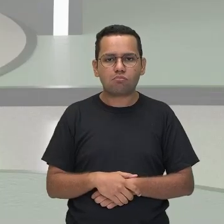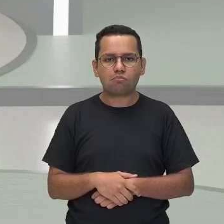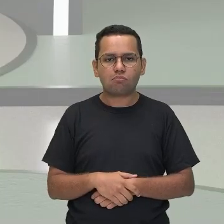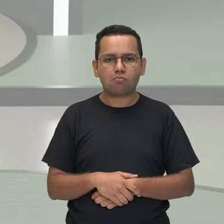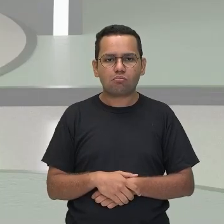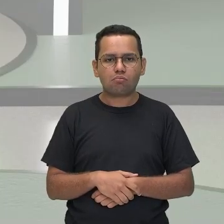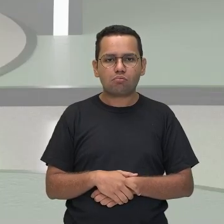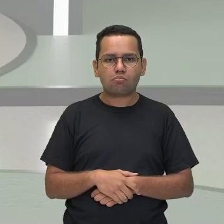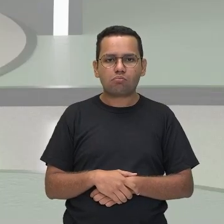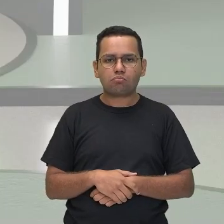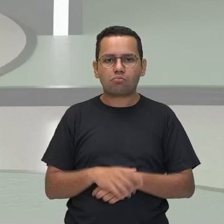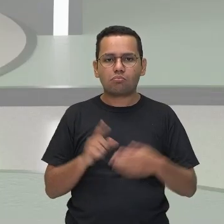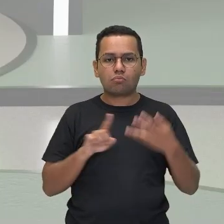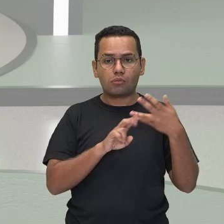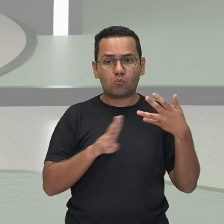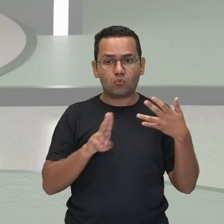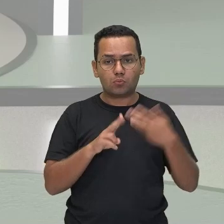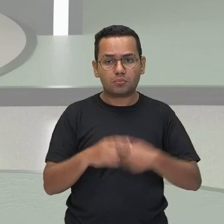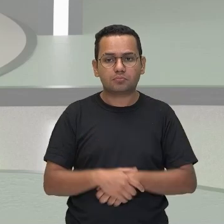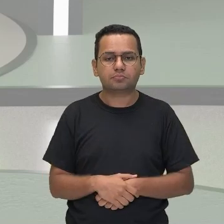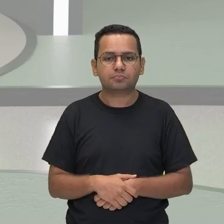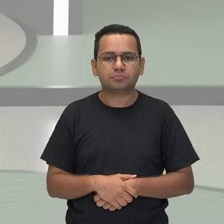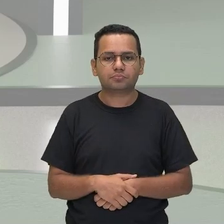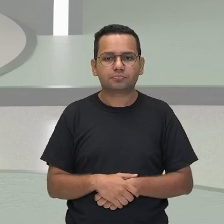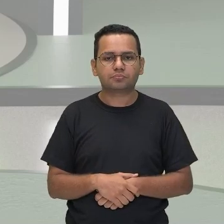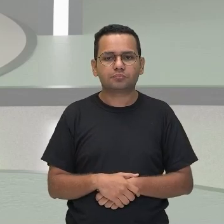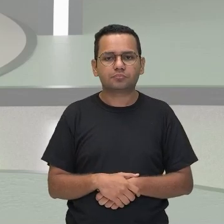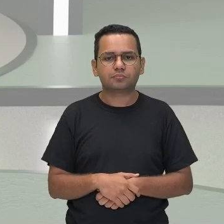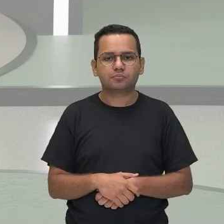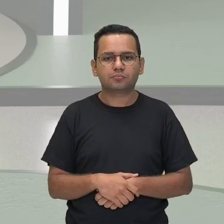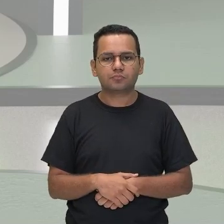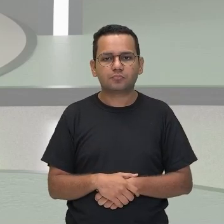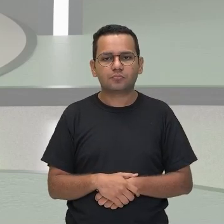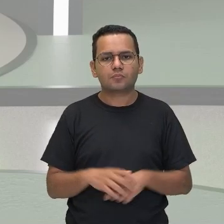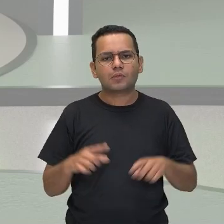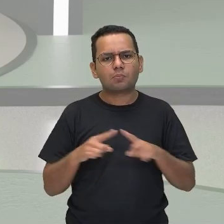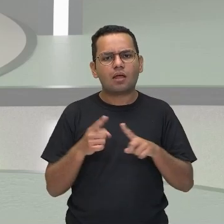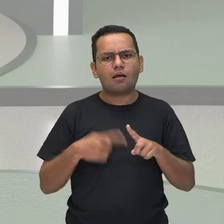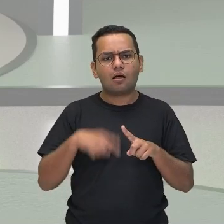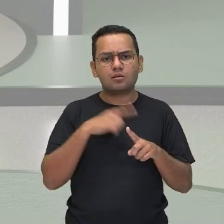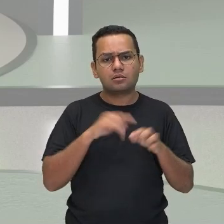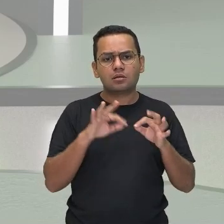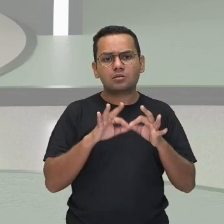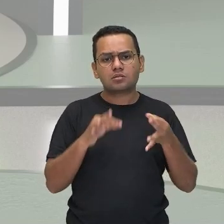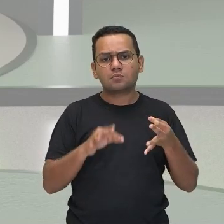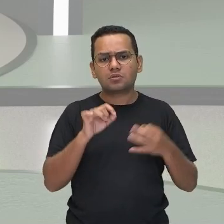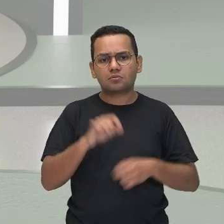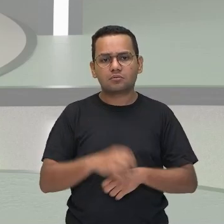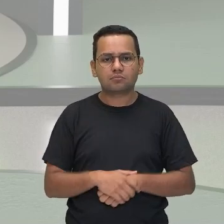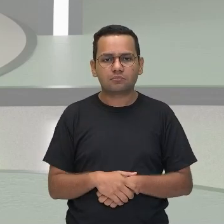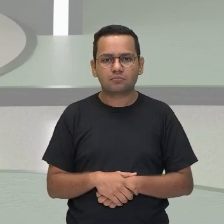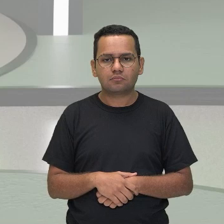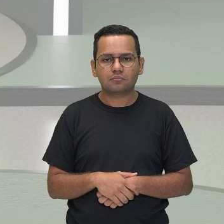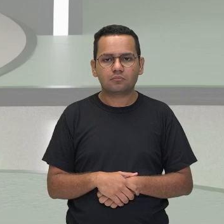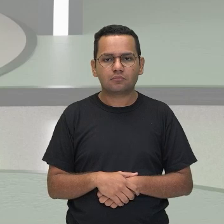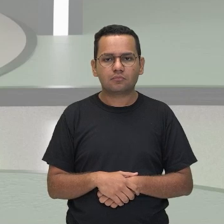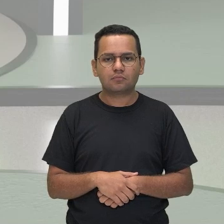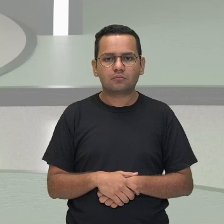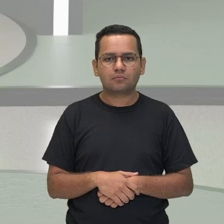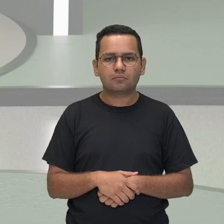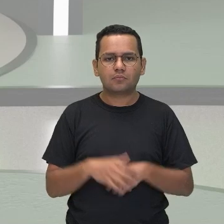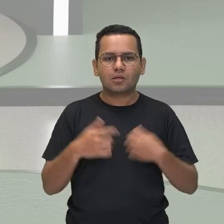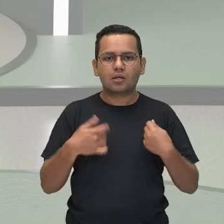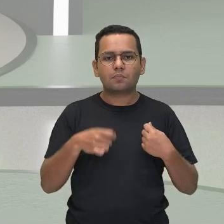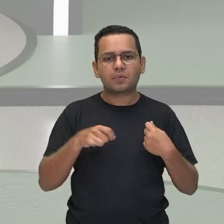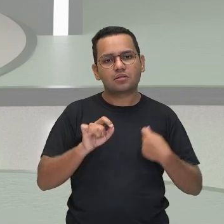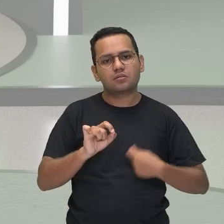fracionada. A gente viu agora há pouco que a destilação simples, ela depende, para ela ocorrer, ela precisa